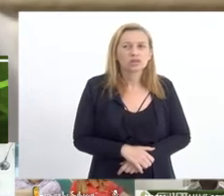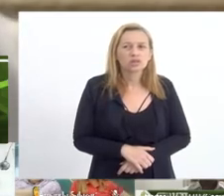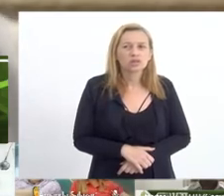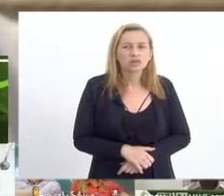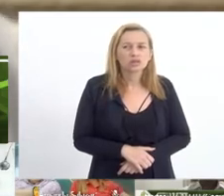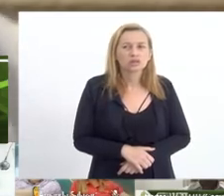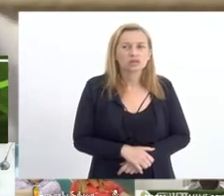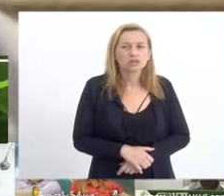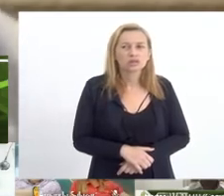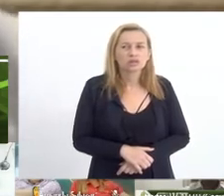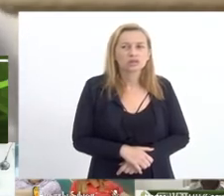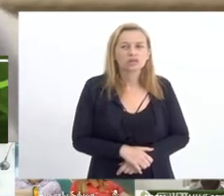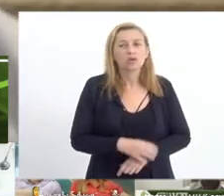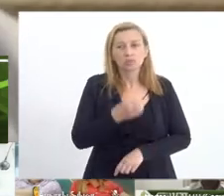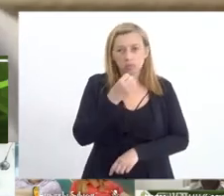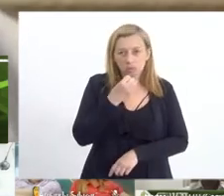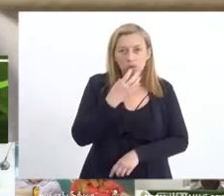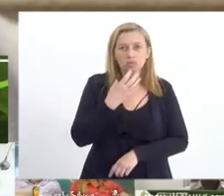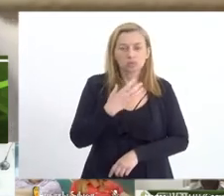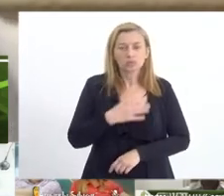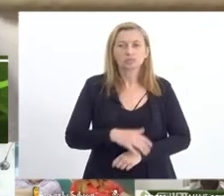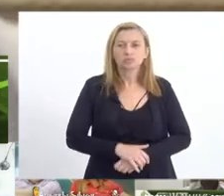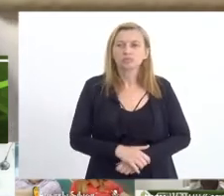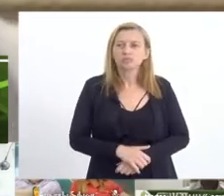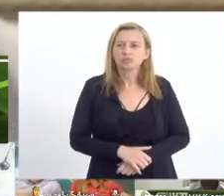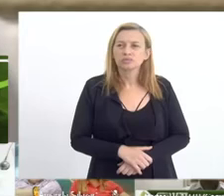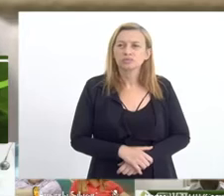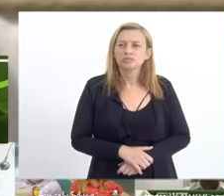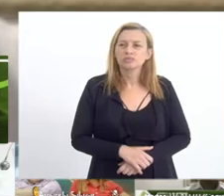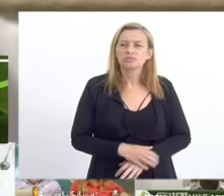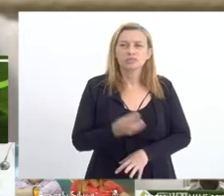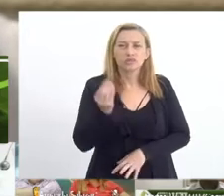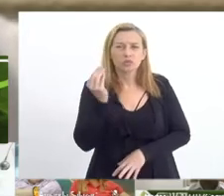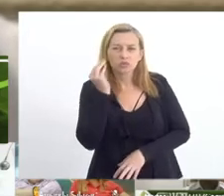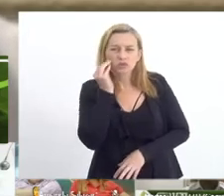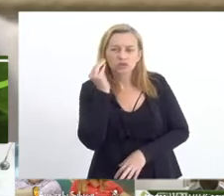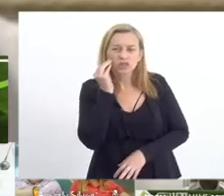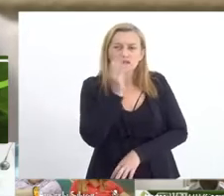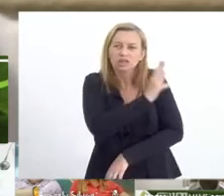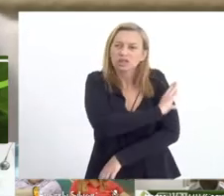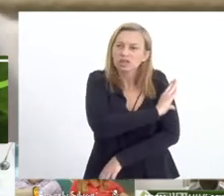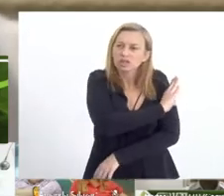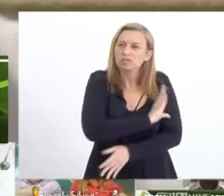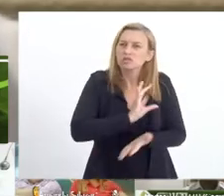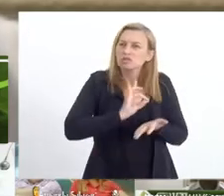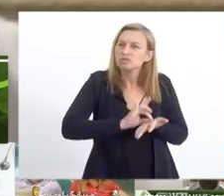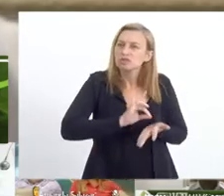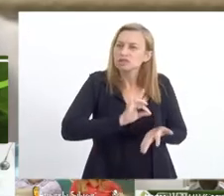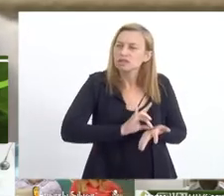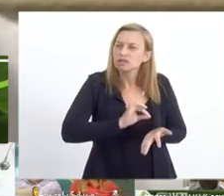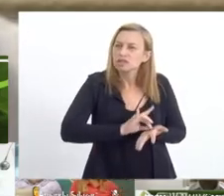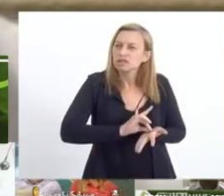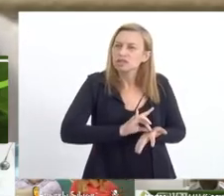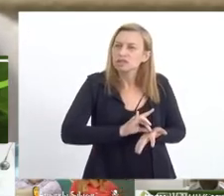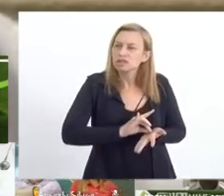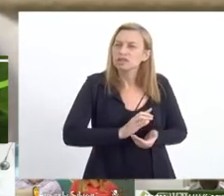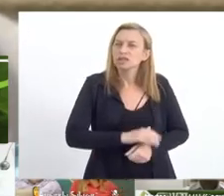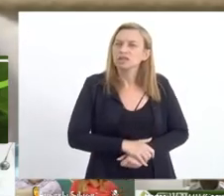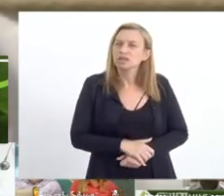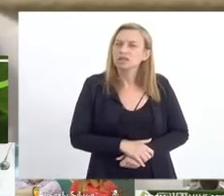é muito oportuno essa oportunidade. Campos realmente feia,